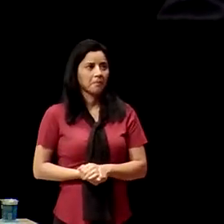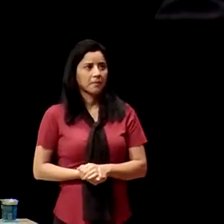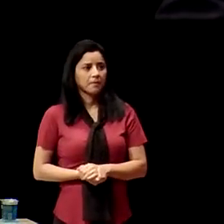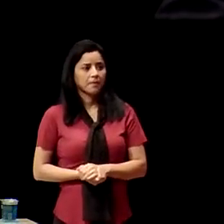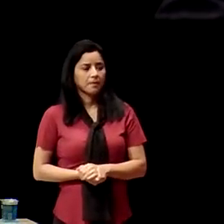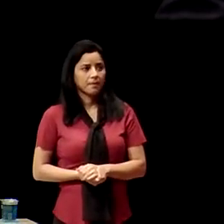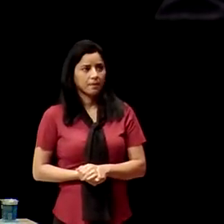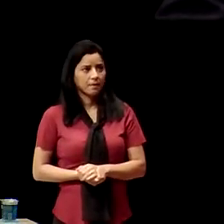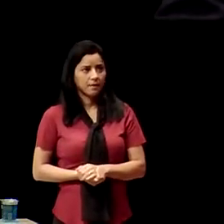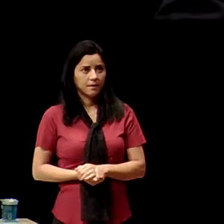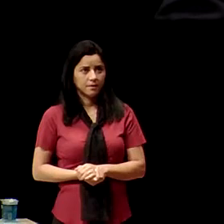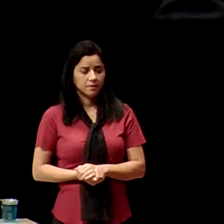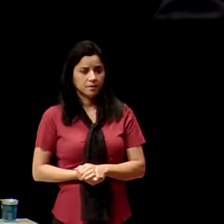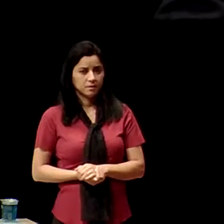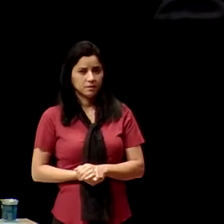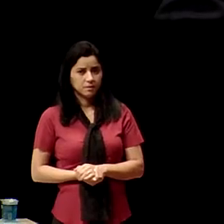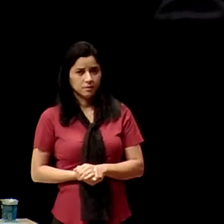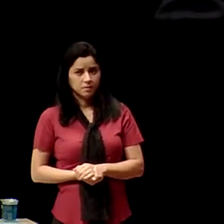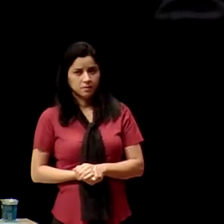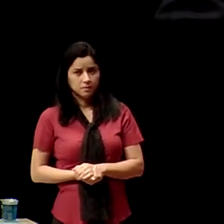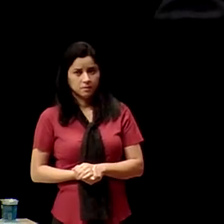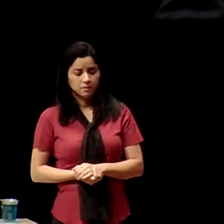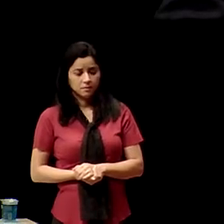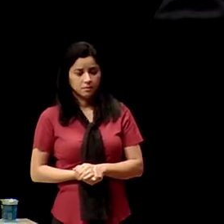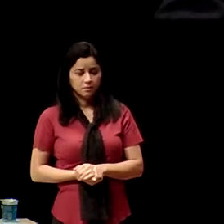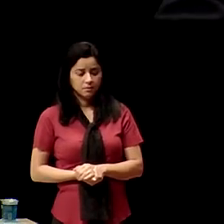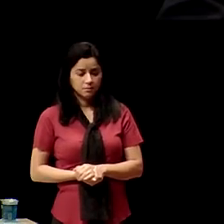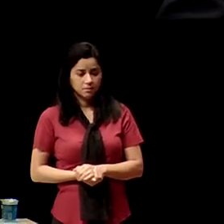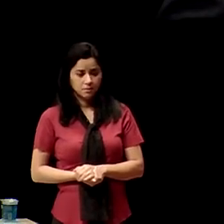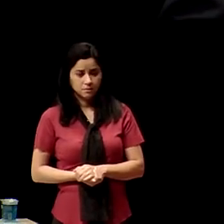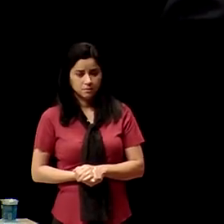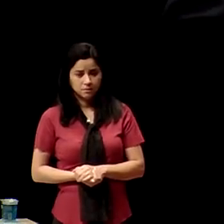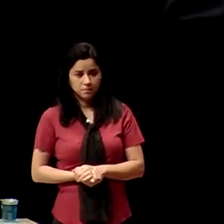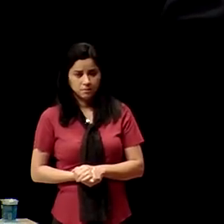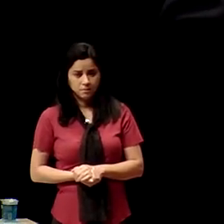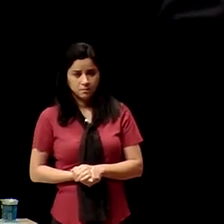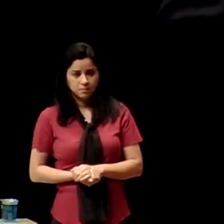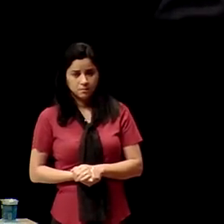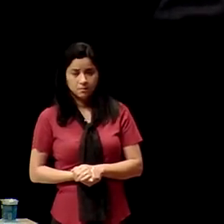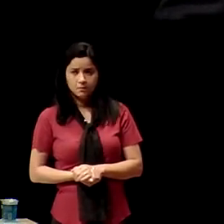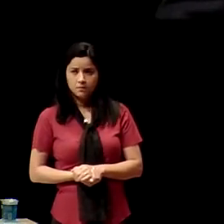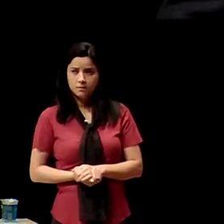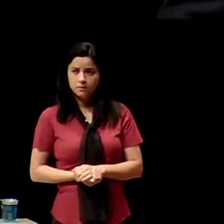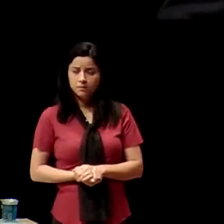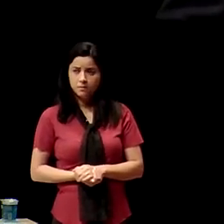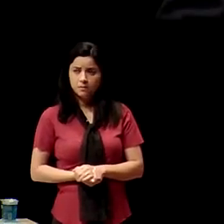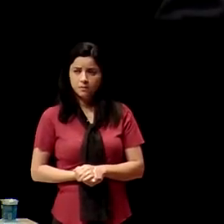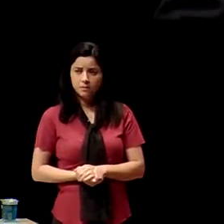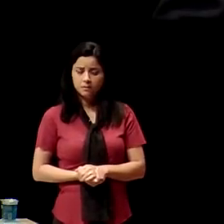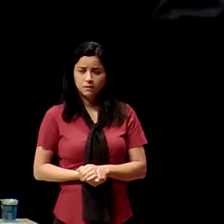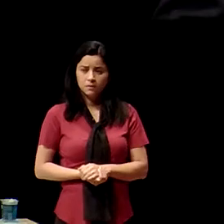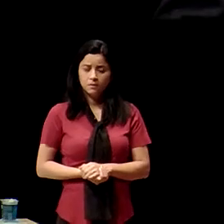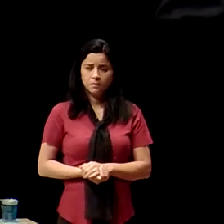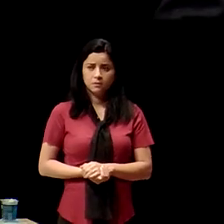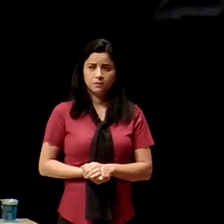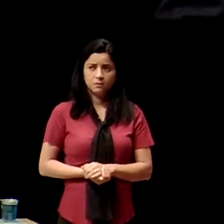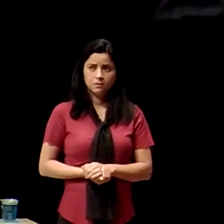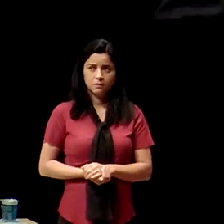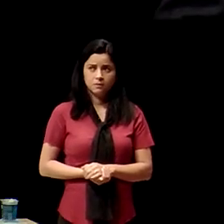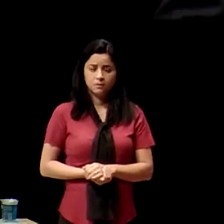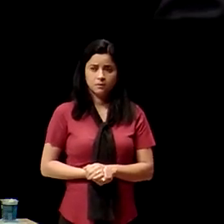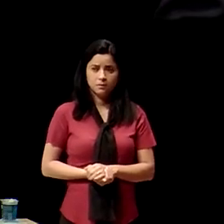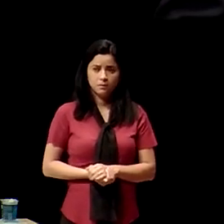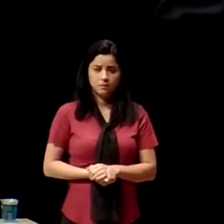With corresponding professional titles such as community educator